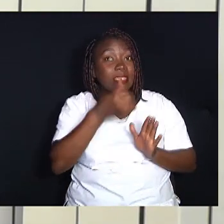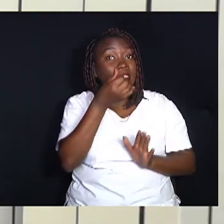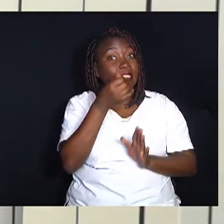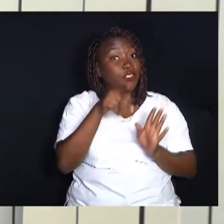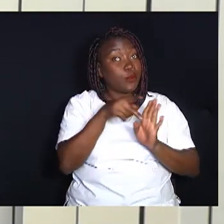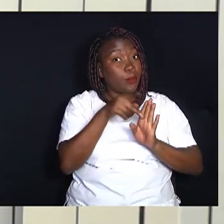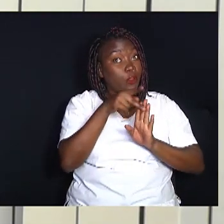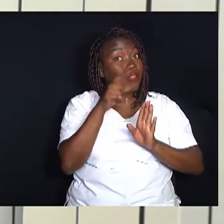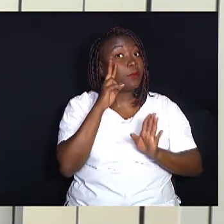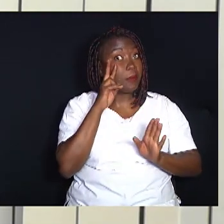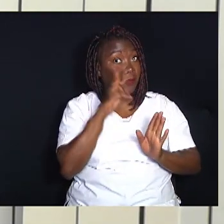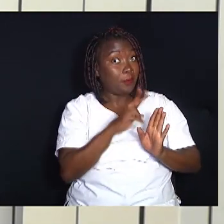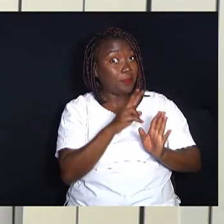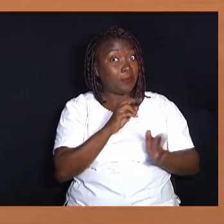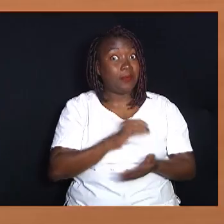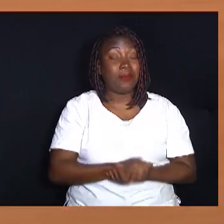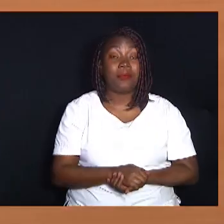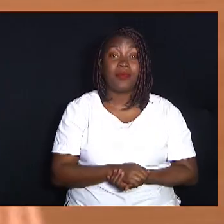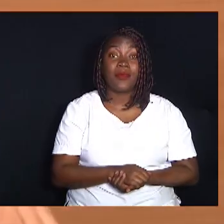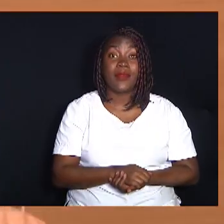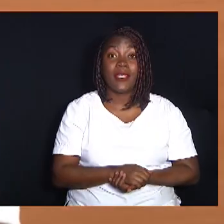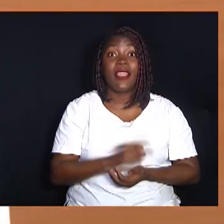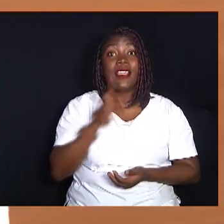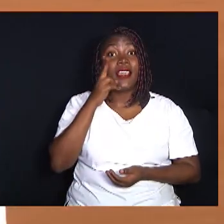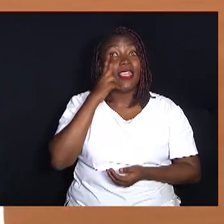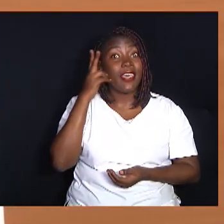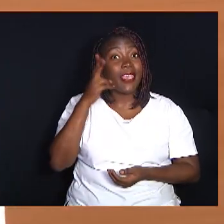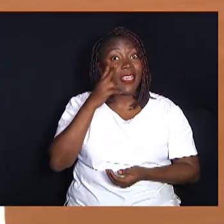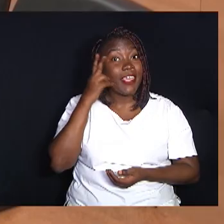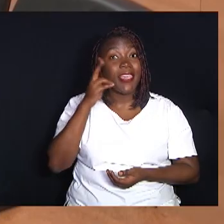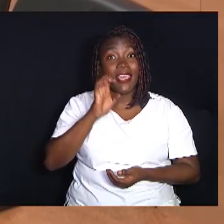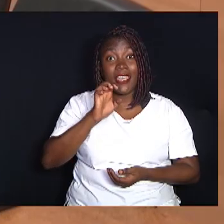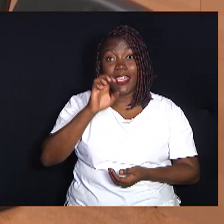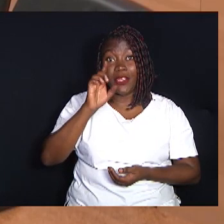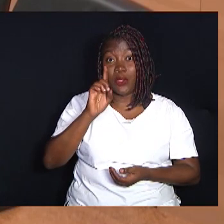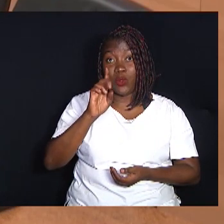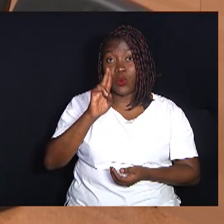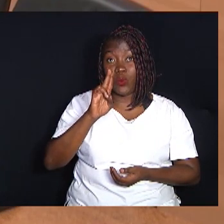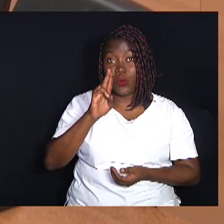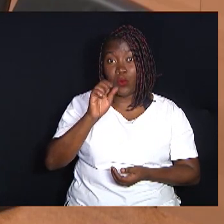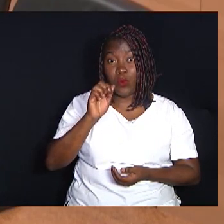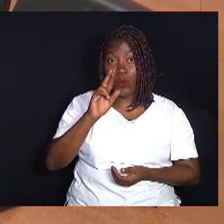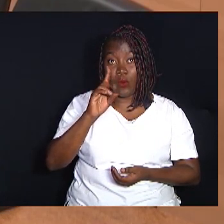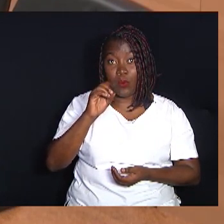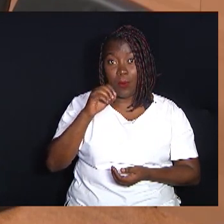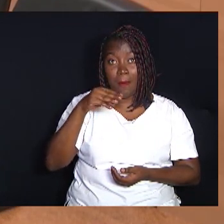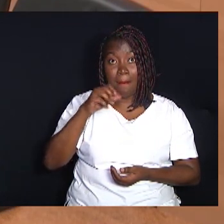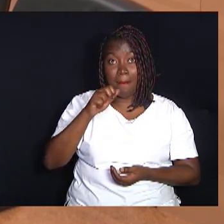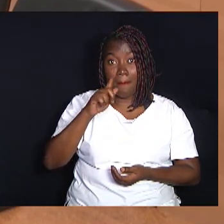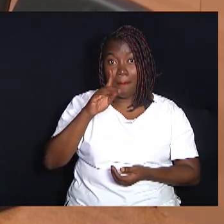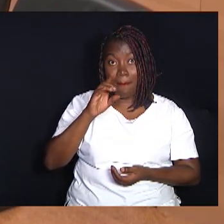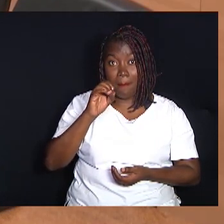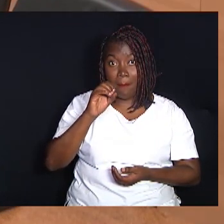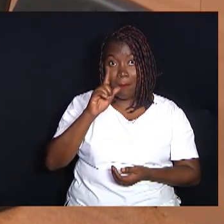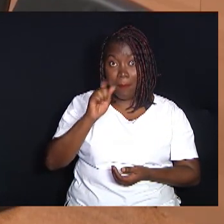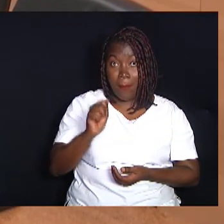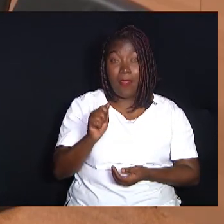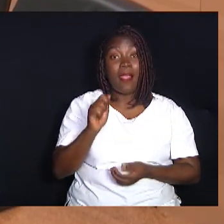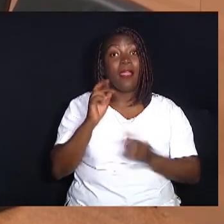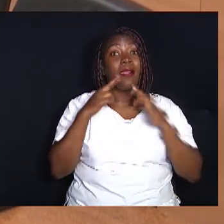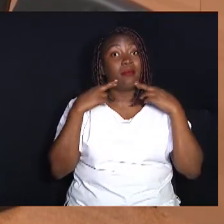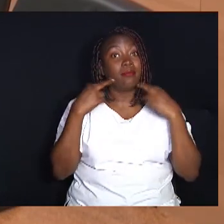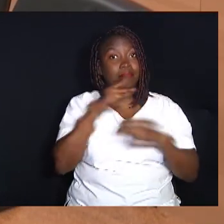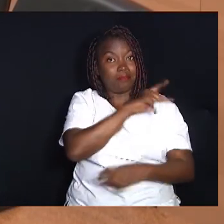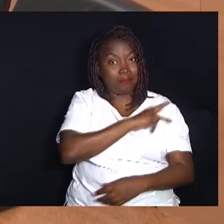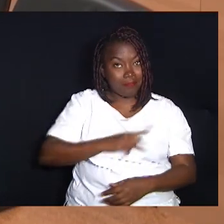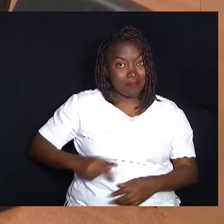foi. O vereador Eduardo Magoga presidiu a 9ª reunião ordinária da Comissão de Economia e Defesa dos Direitos